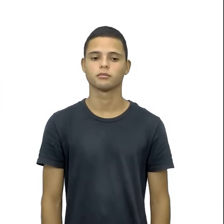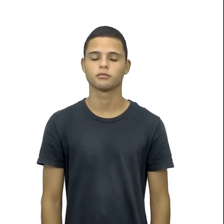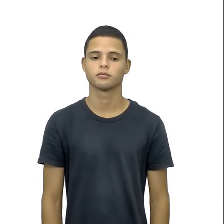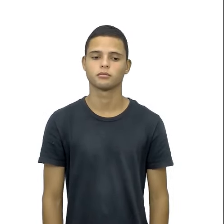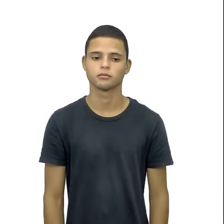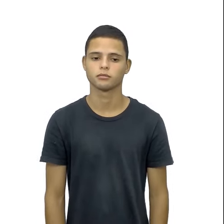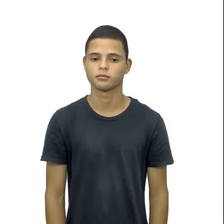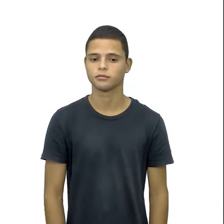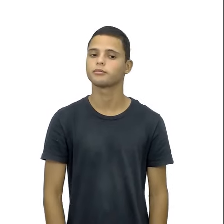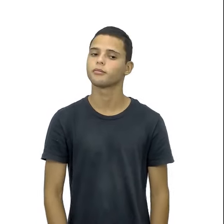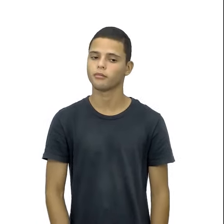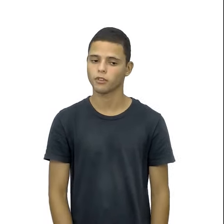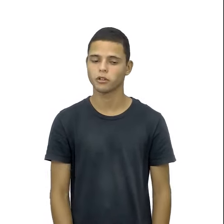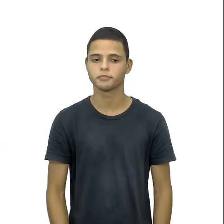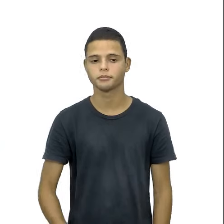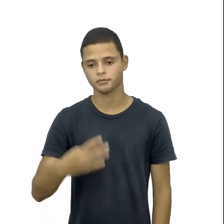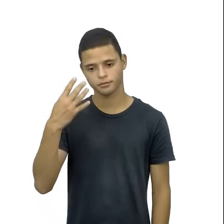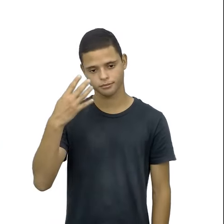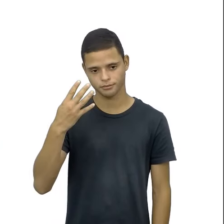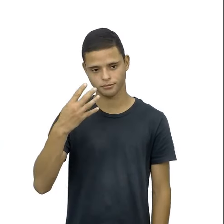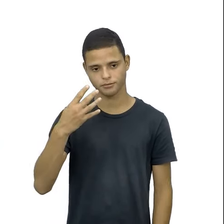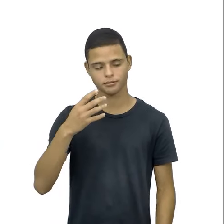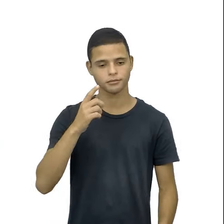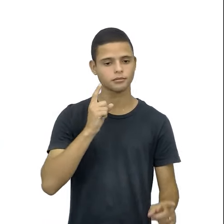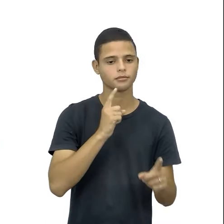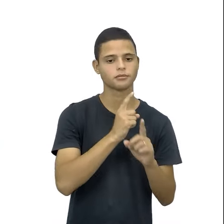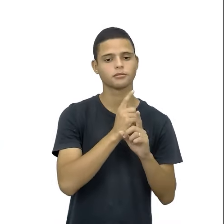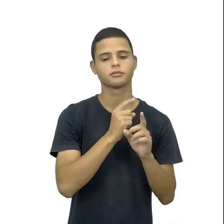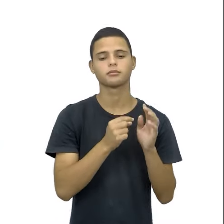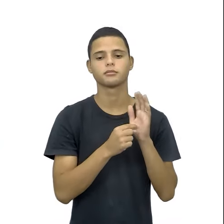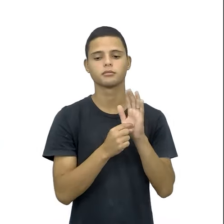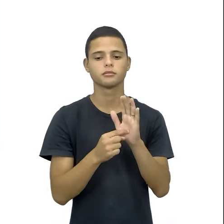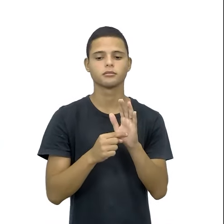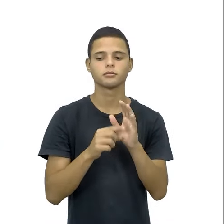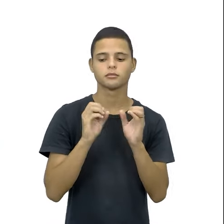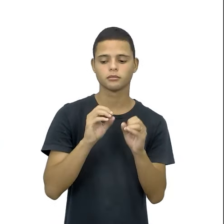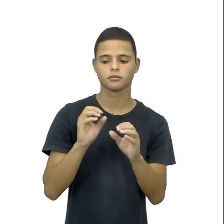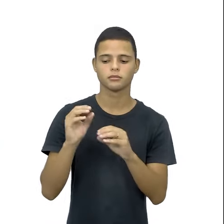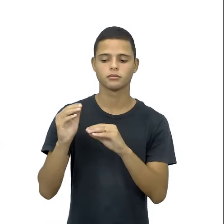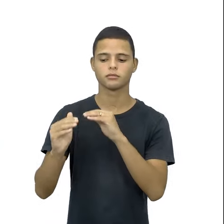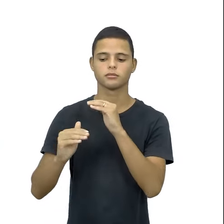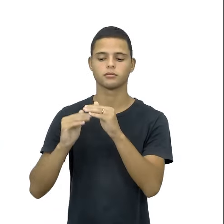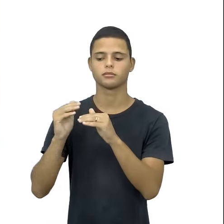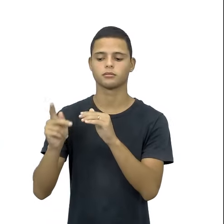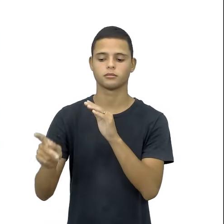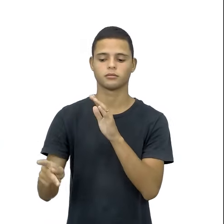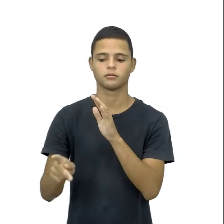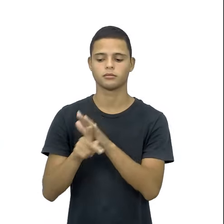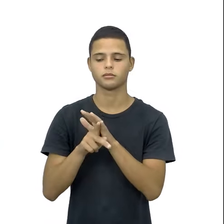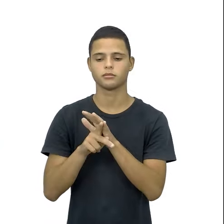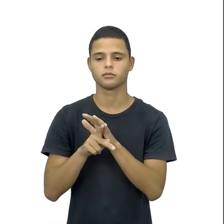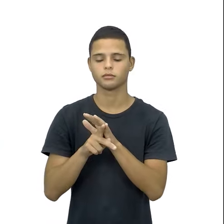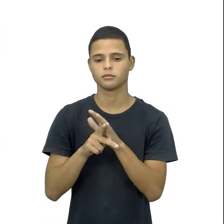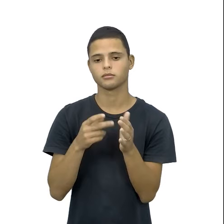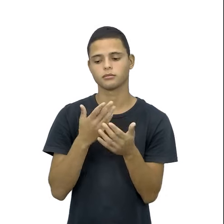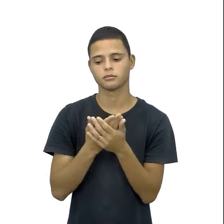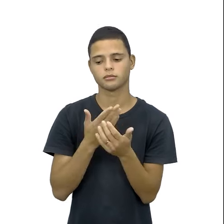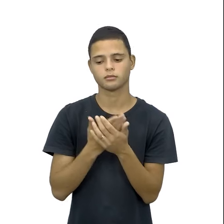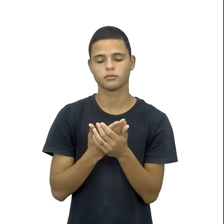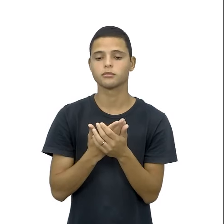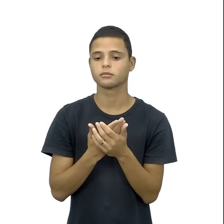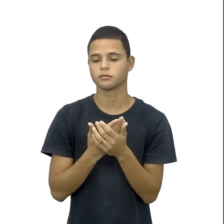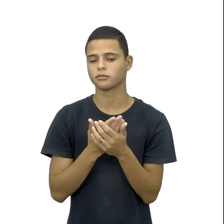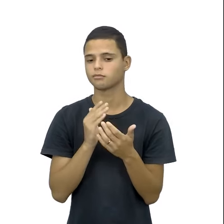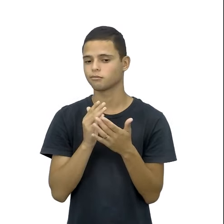Então, definição de indicadores para orientar vocês, né, na reflexão sobre o plano elaborado sobre o desenvolvimento das aulas, né.